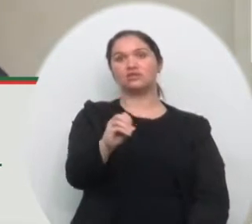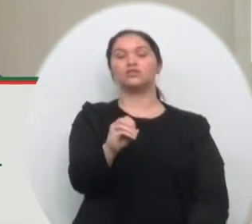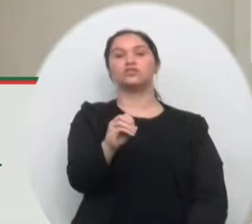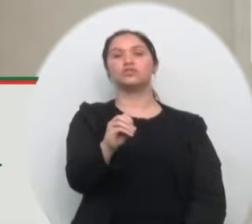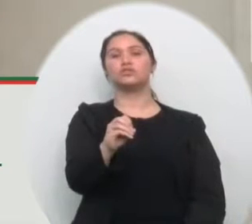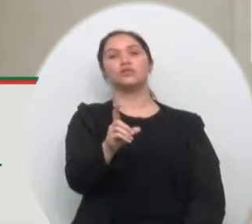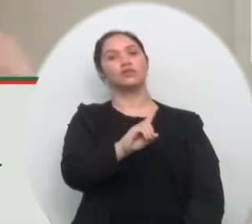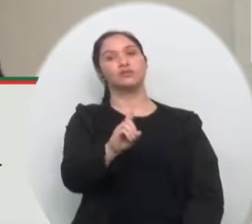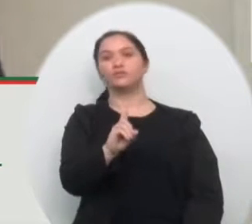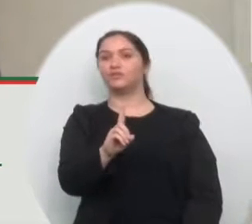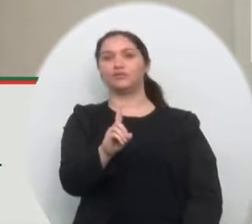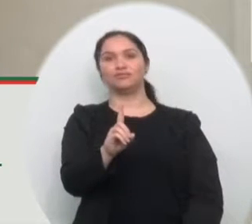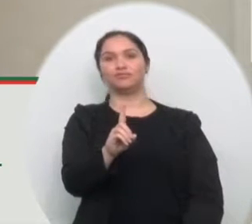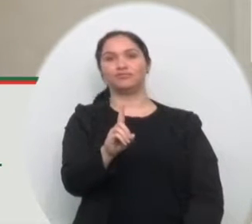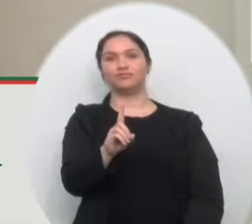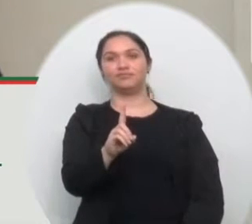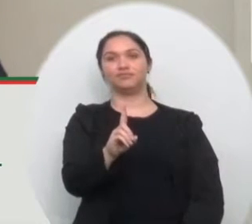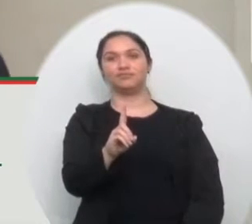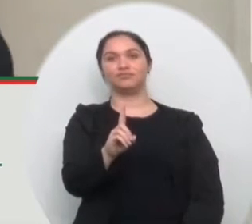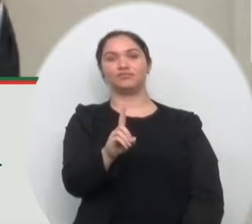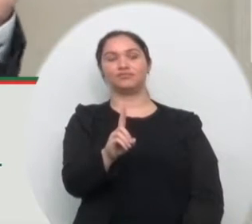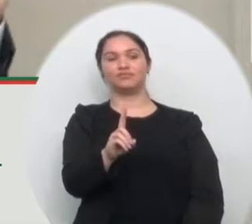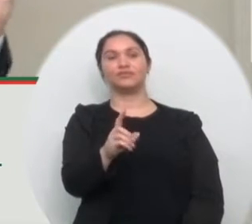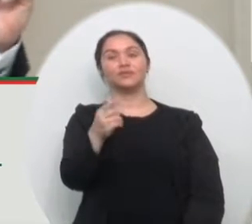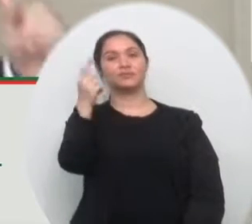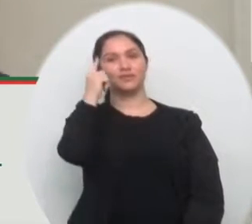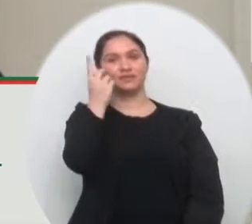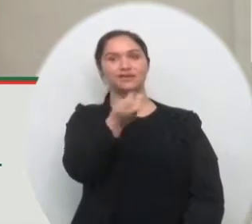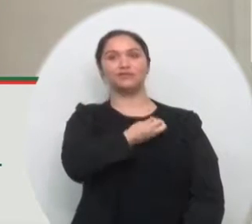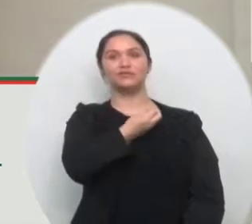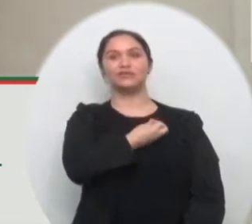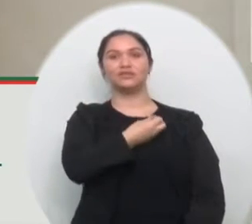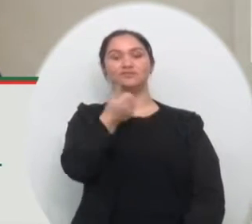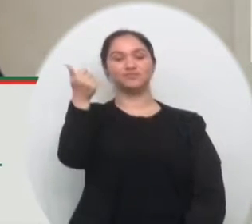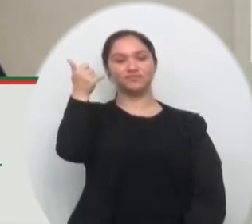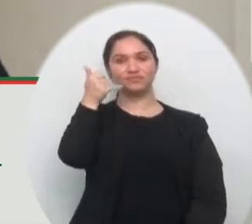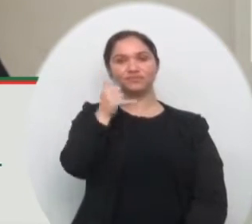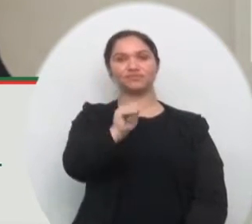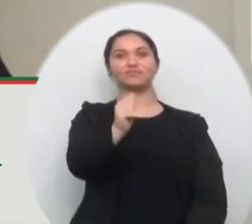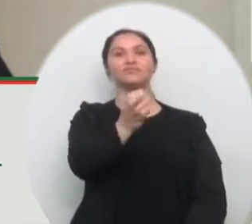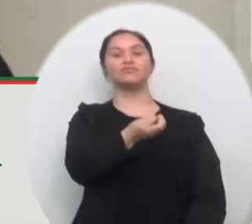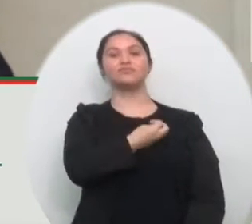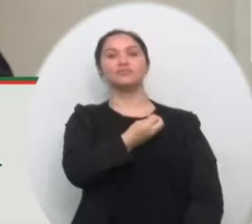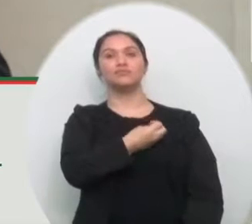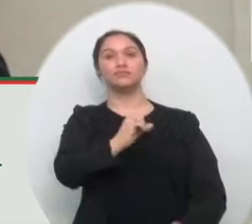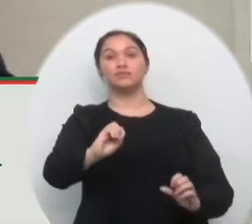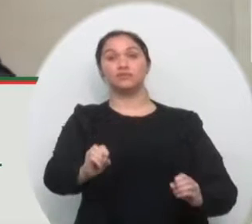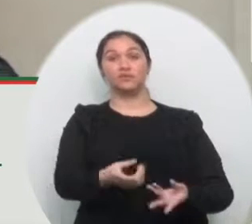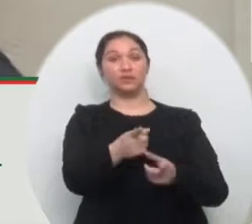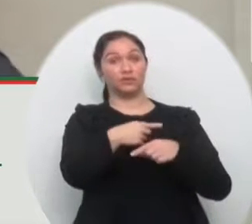Então, esse projeto, né, vem de encontro com o projeto que nós já aprovamos aqui, que é a criação